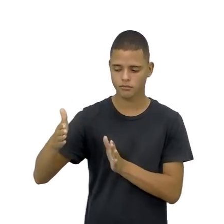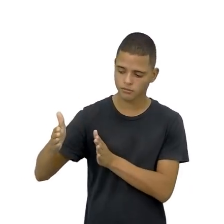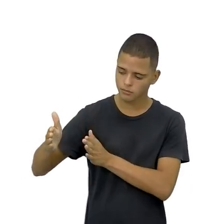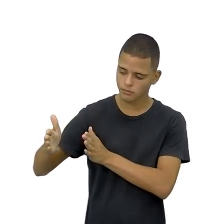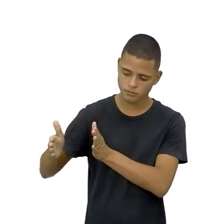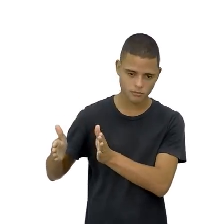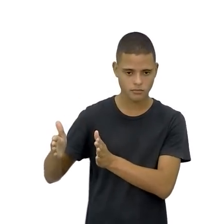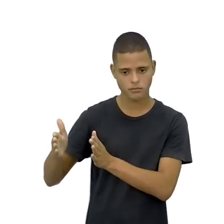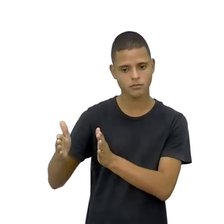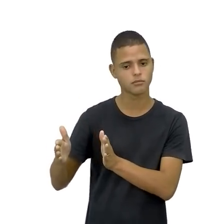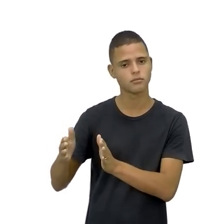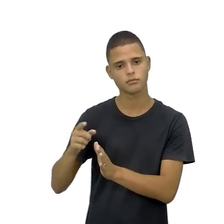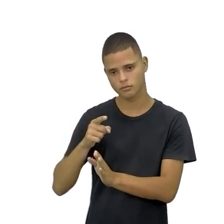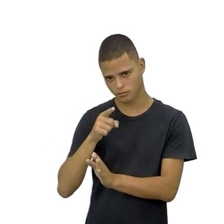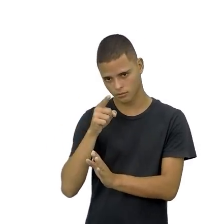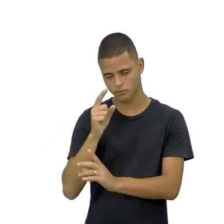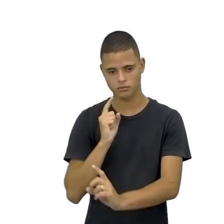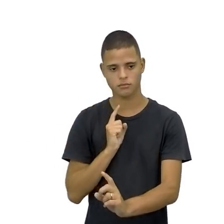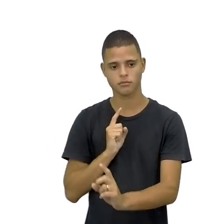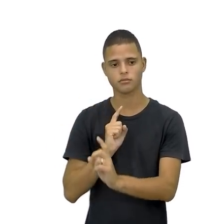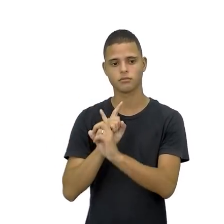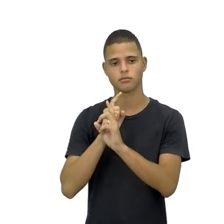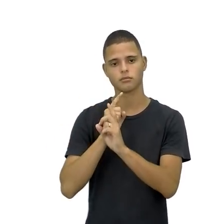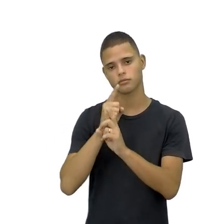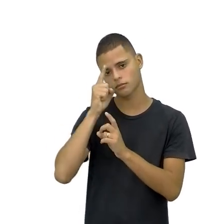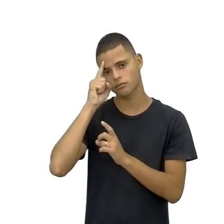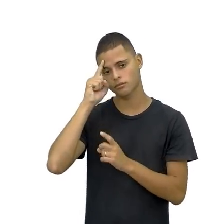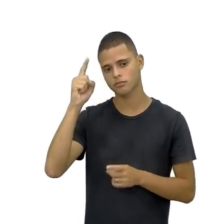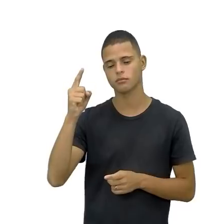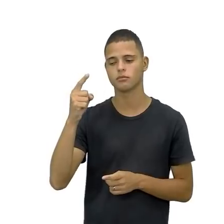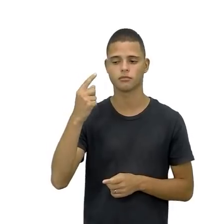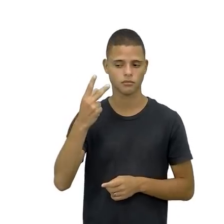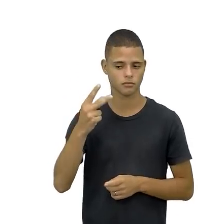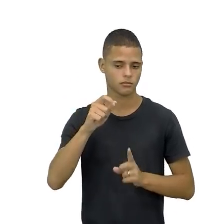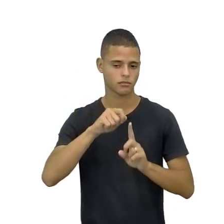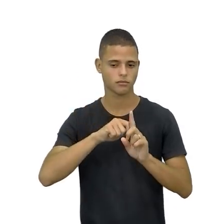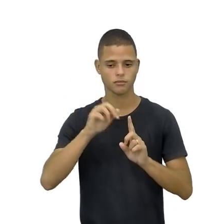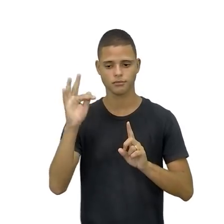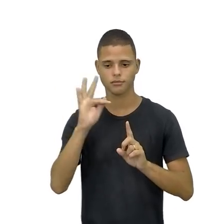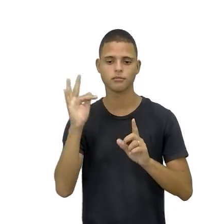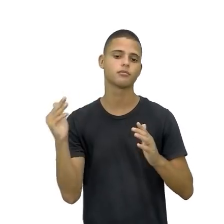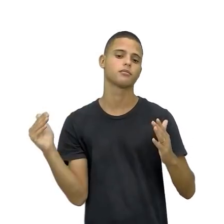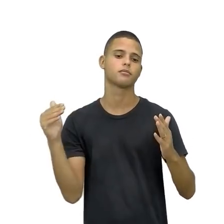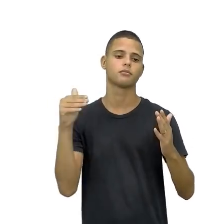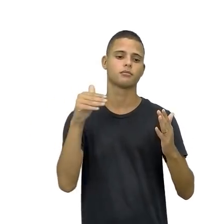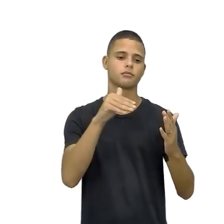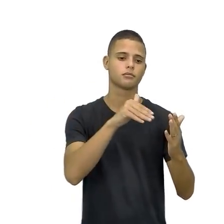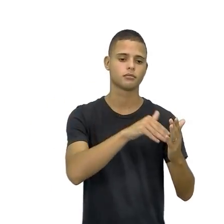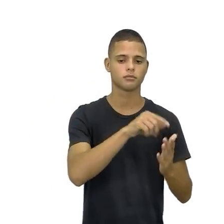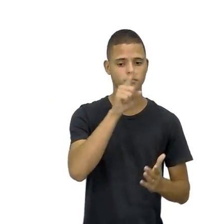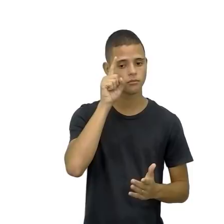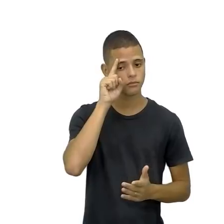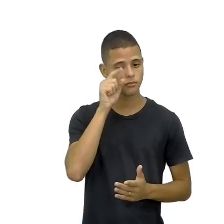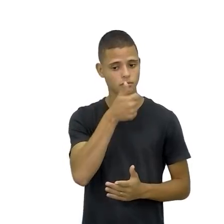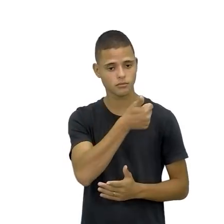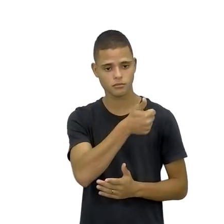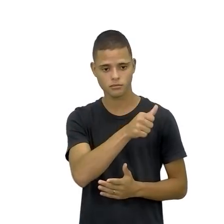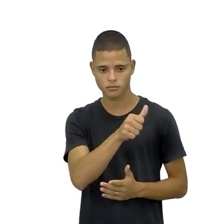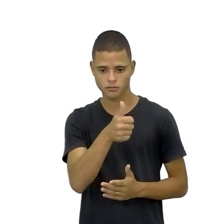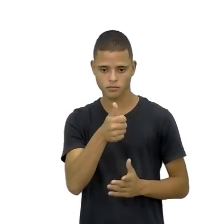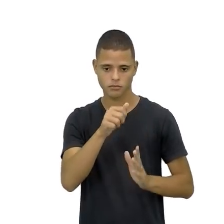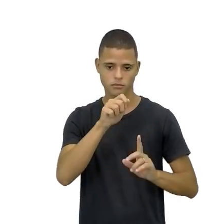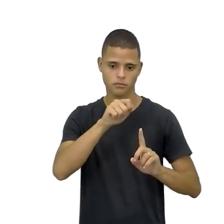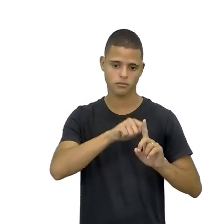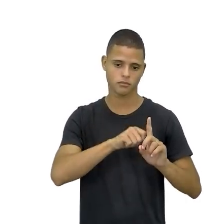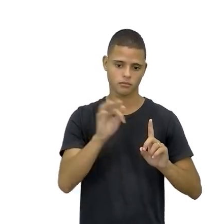que vocês se encontram, desde o dia 2 de fevereiro até o dia 11, nós temos aqui, vamos tratar da